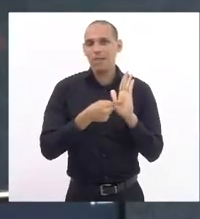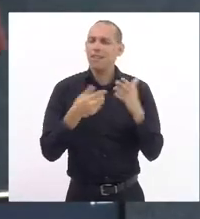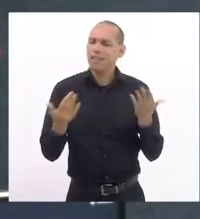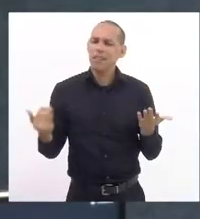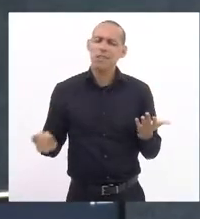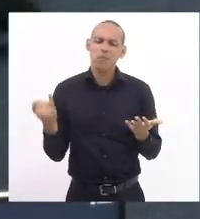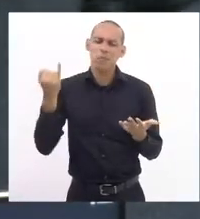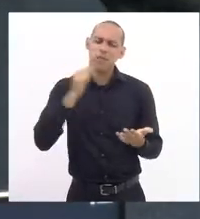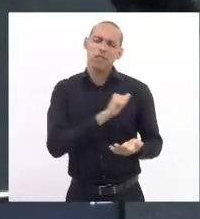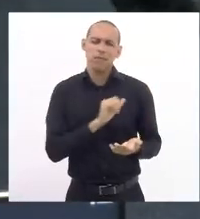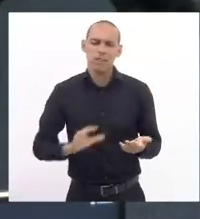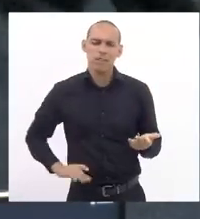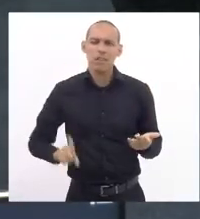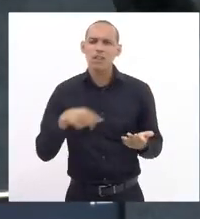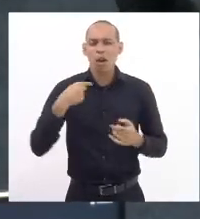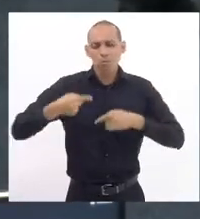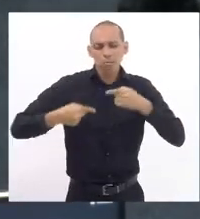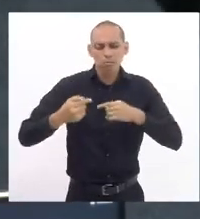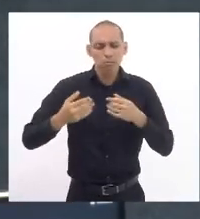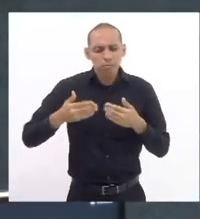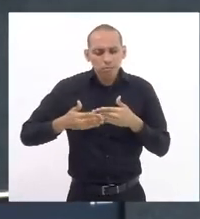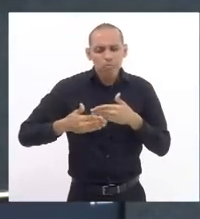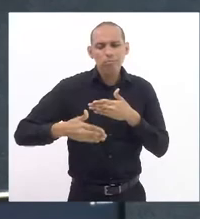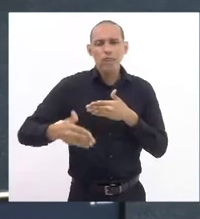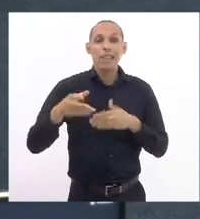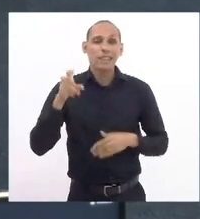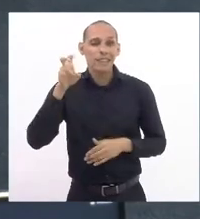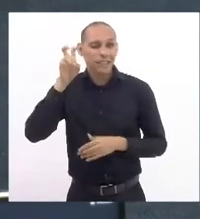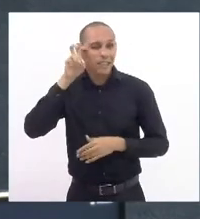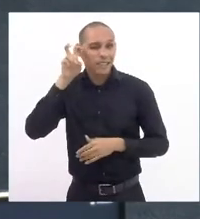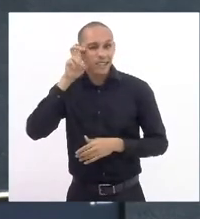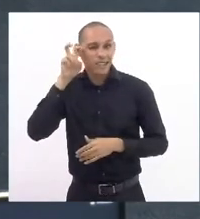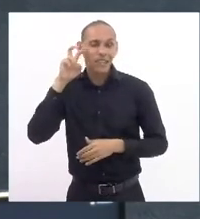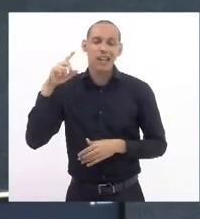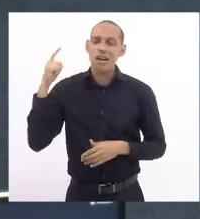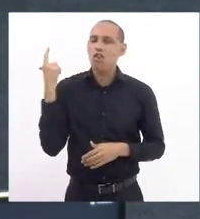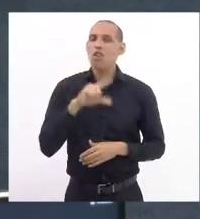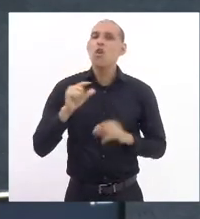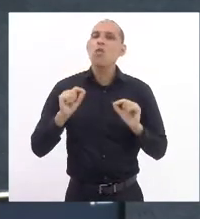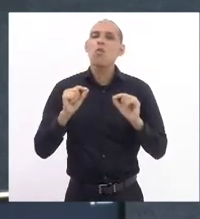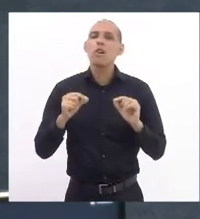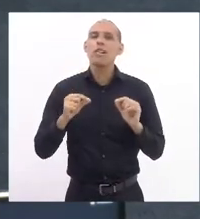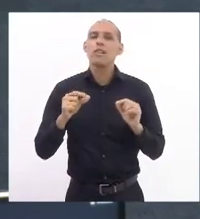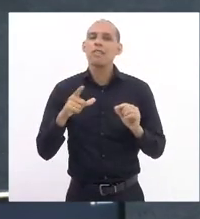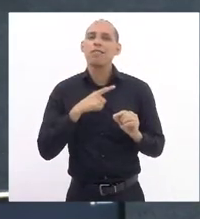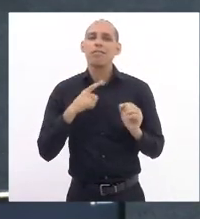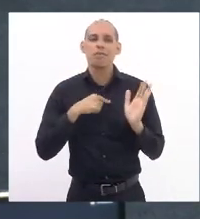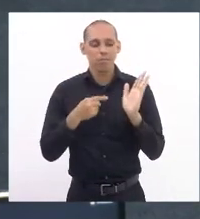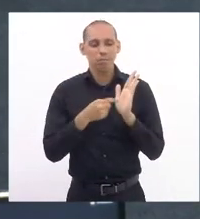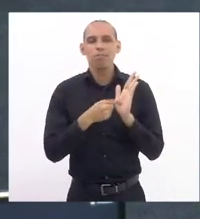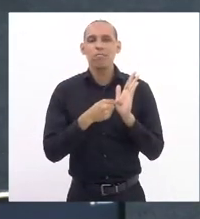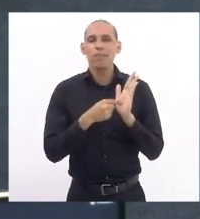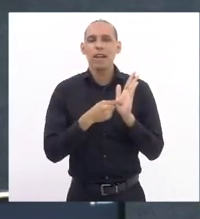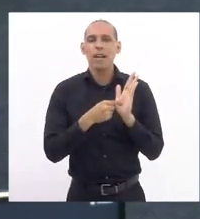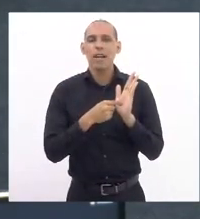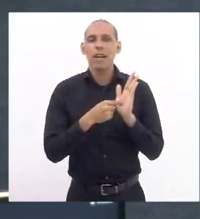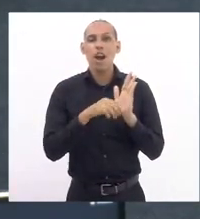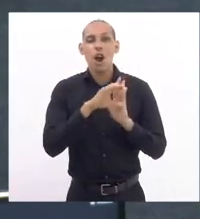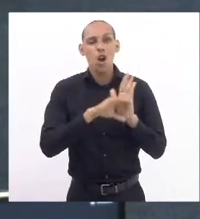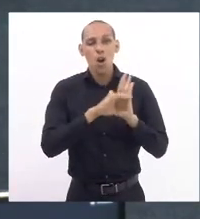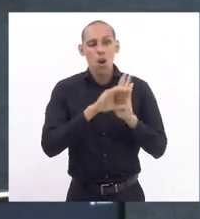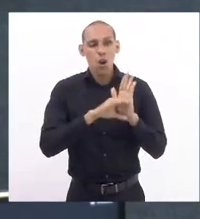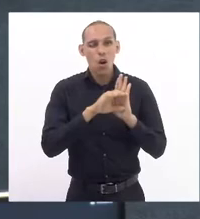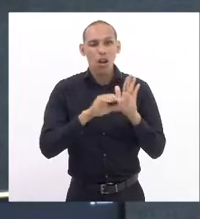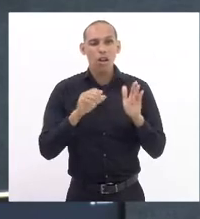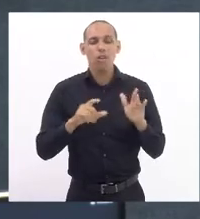muito importante avançar nas discussões até quinta-feira. A gente precisa conter esse empobrecimento curricular que vai